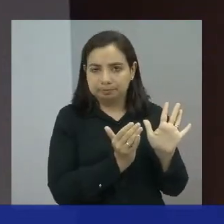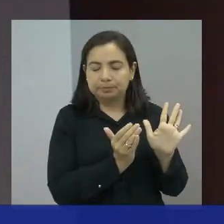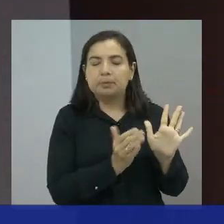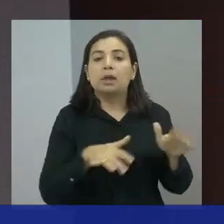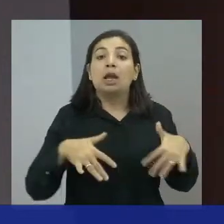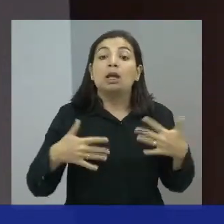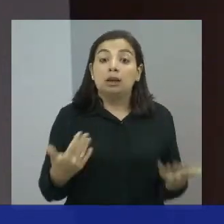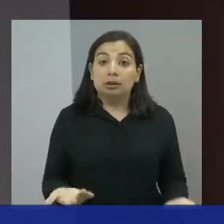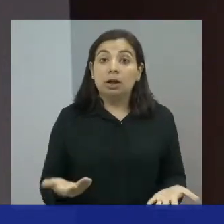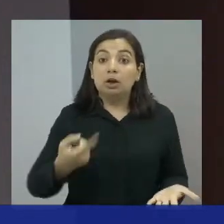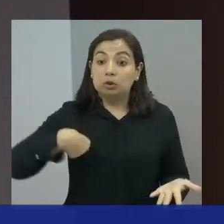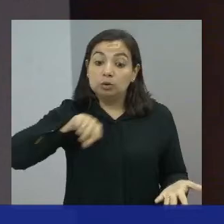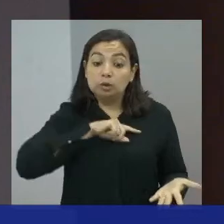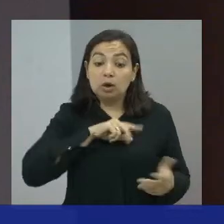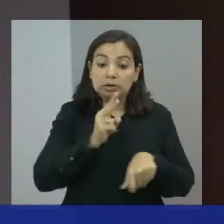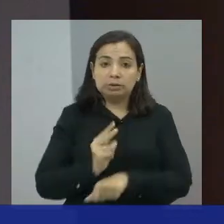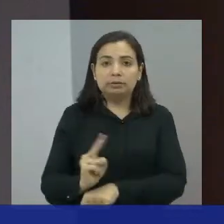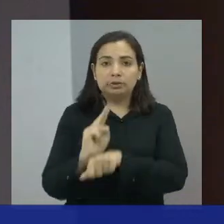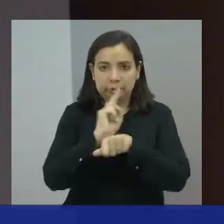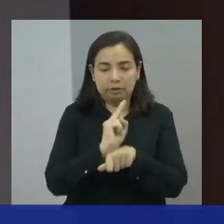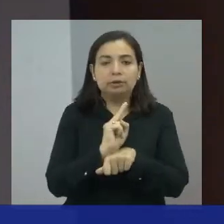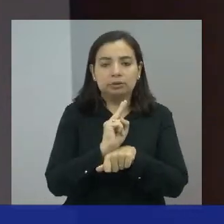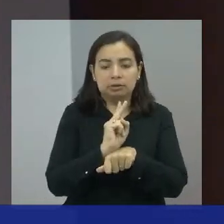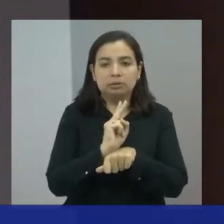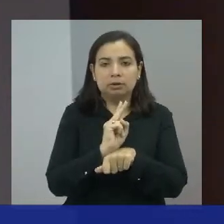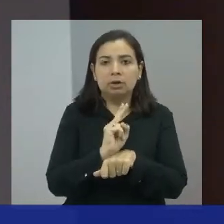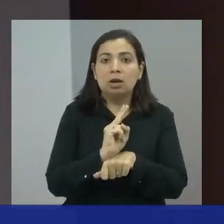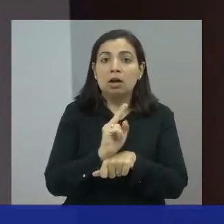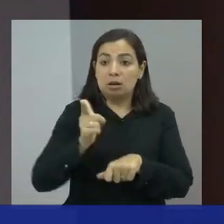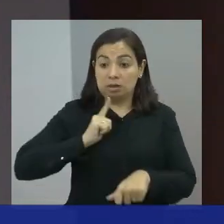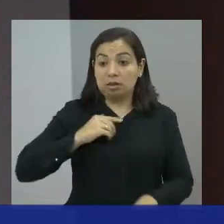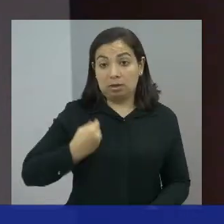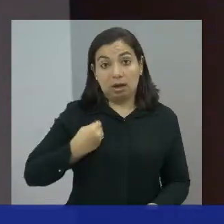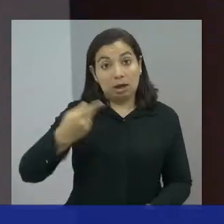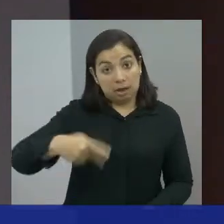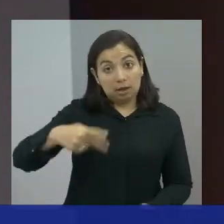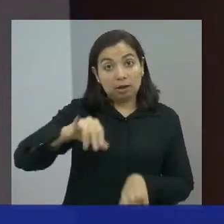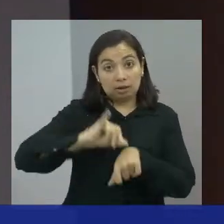nossa fiscalização, ela funciona aqui em Fortaleza,